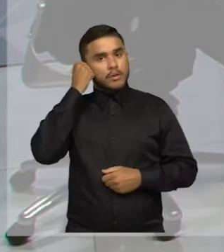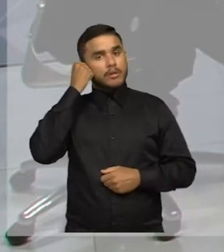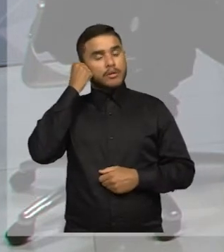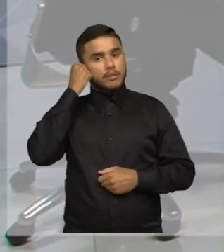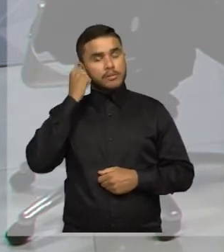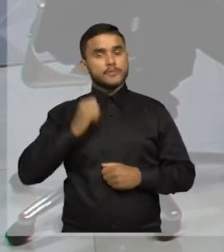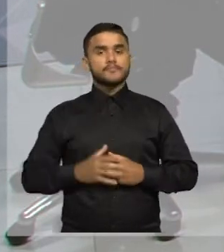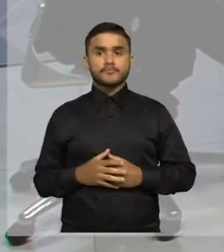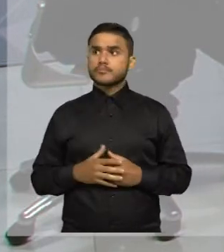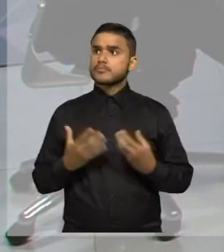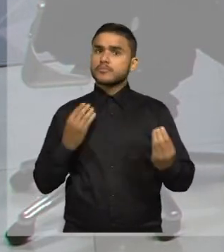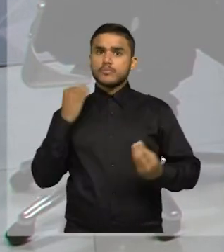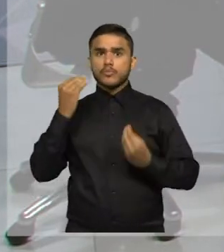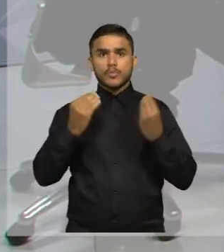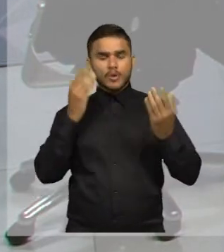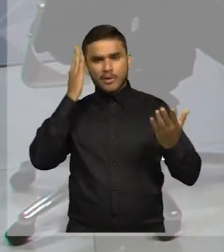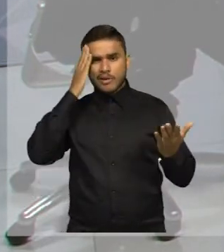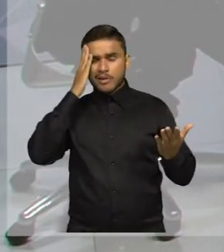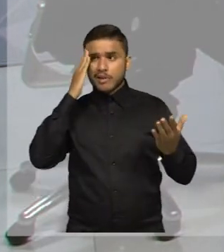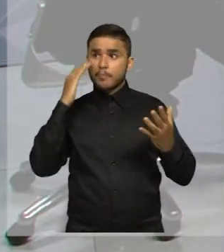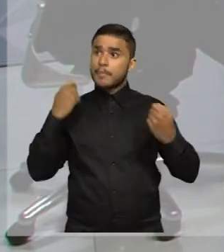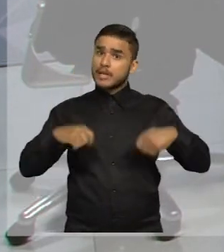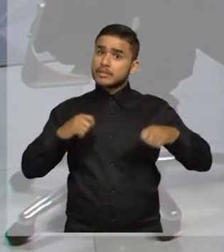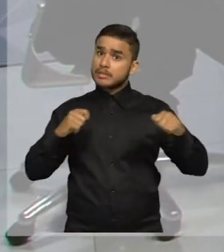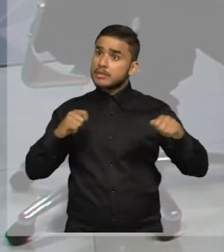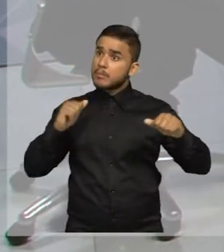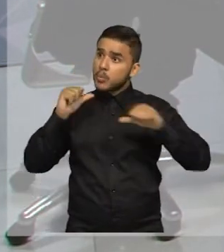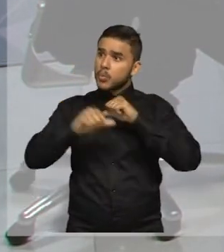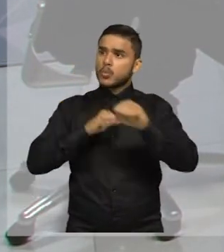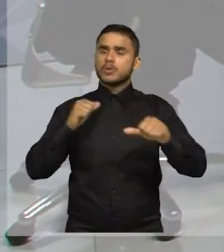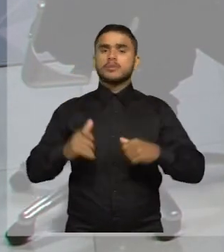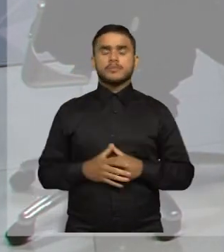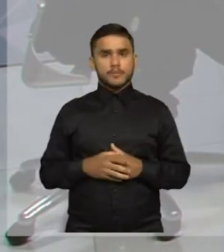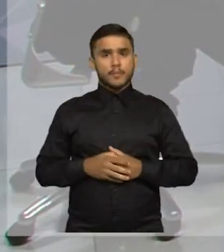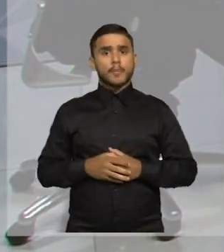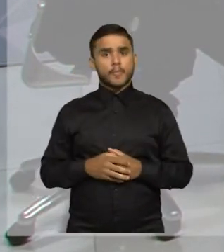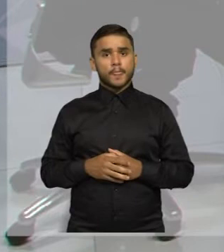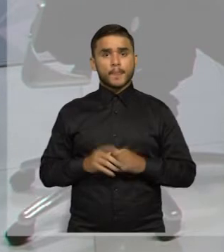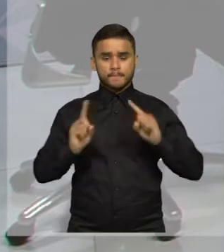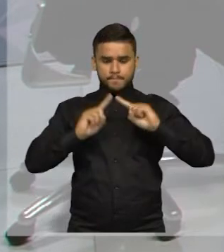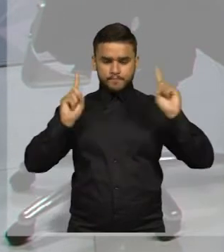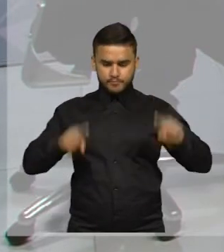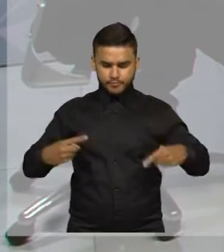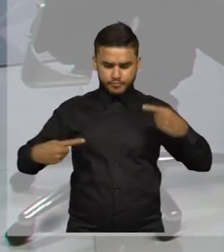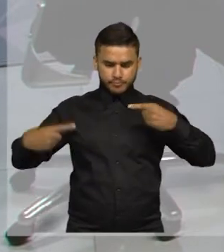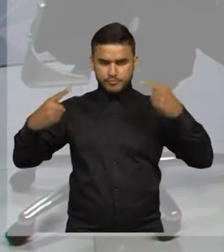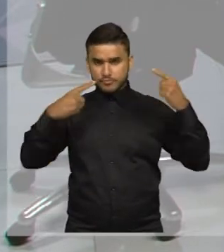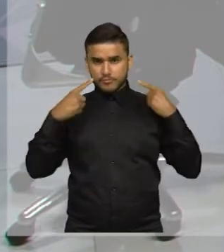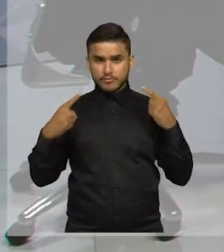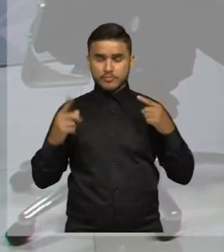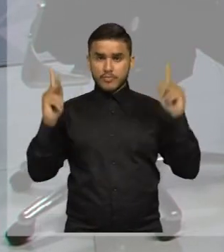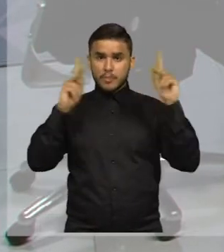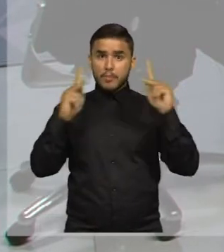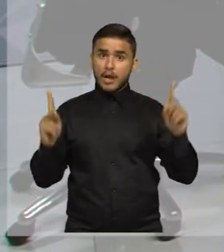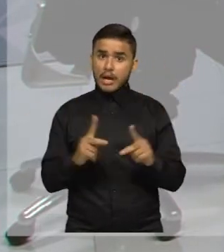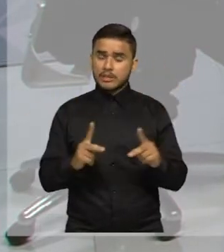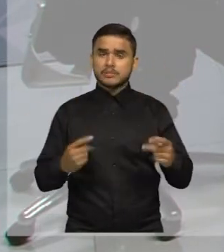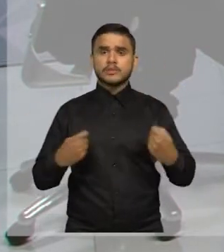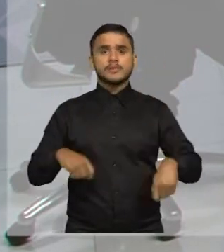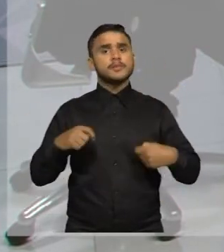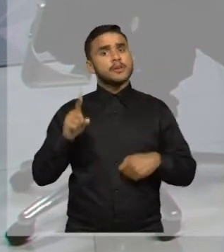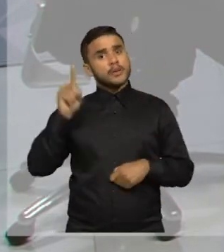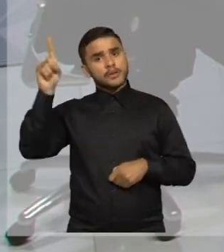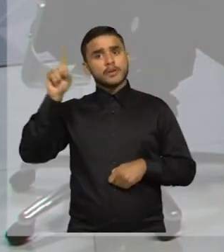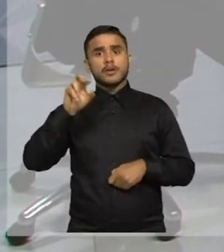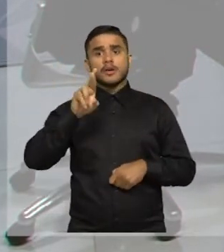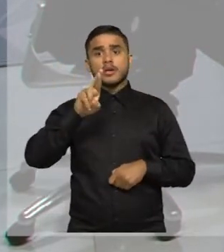armados, também não haverá solução sem confronto. Rui, e as políticas pacificadoras foram honestamente tentadas no Rio de Janeiro, né?